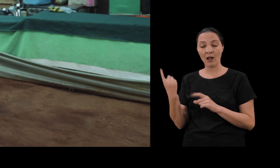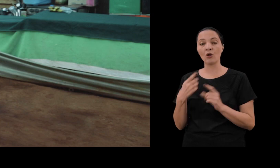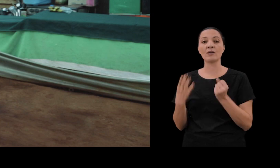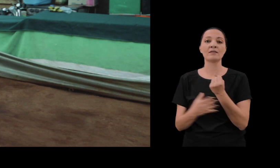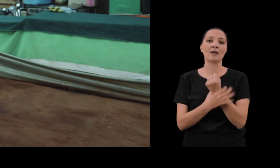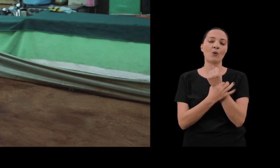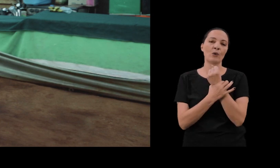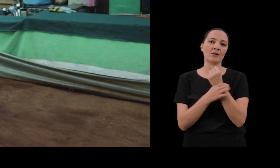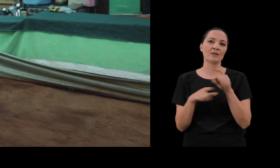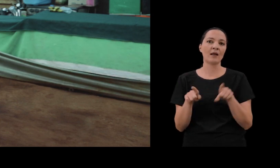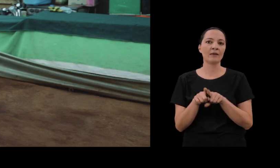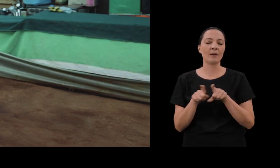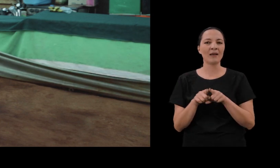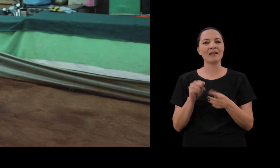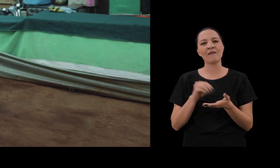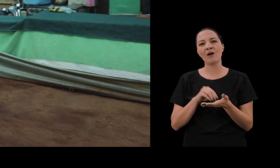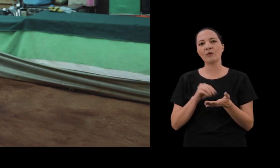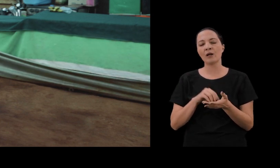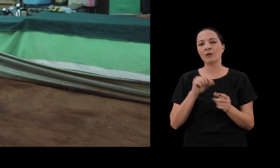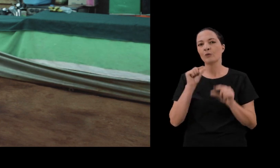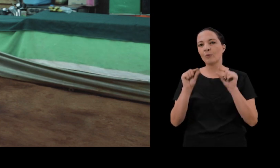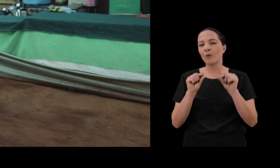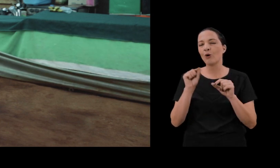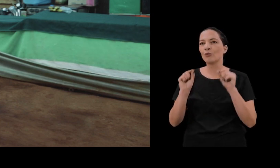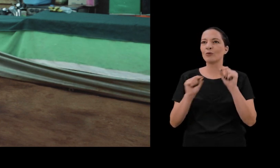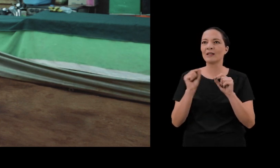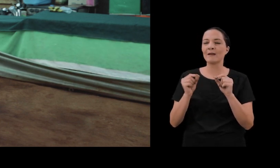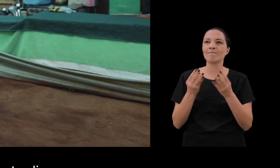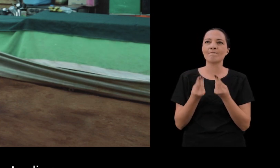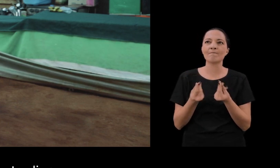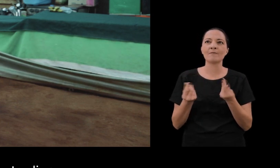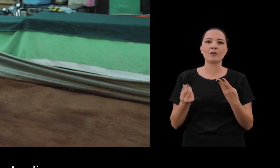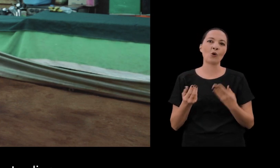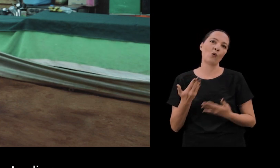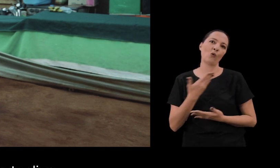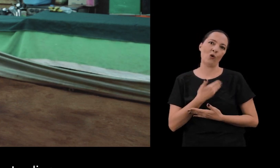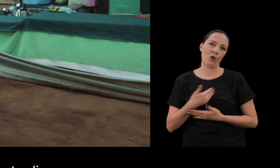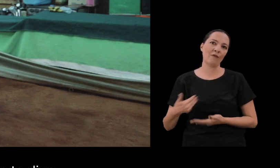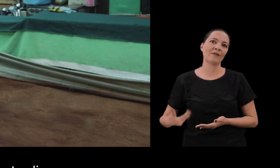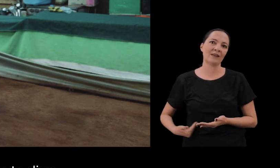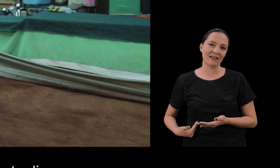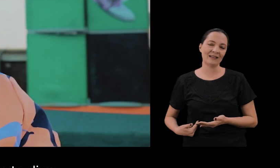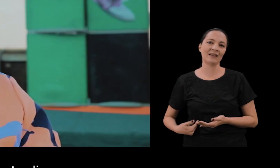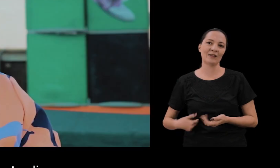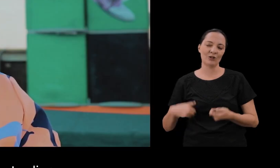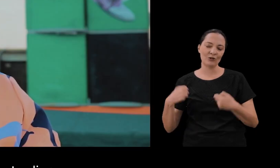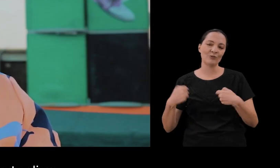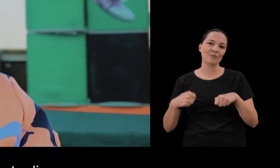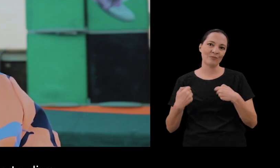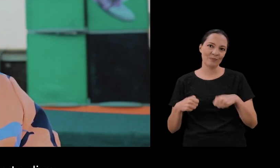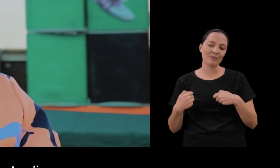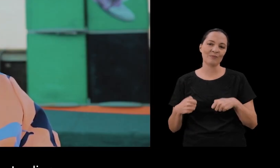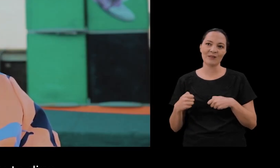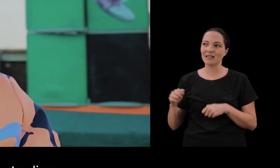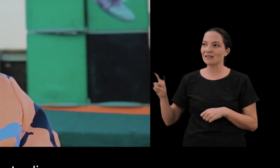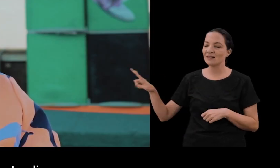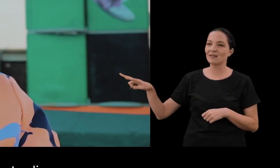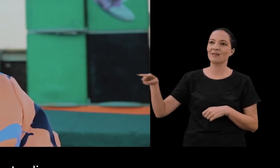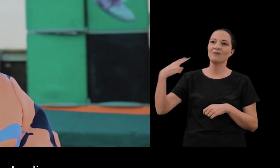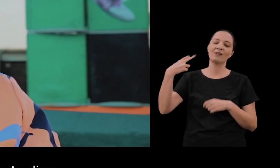né? E faltando um pouquinho também que os nossos, como é que eu te